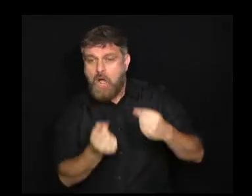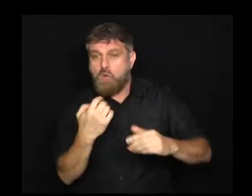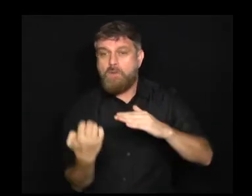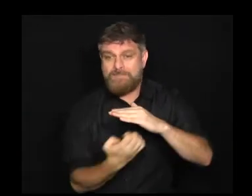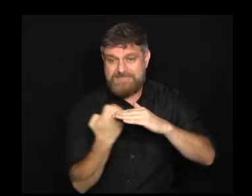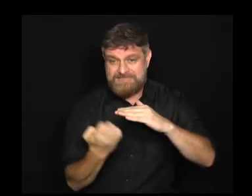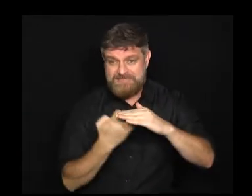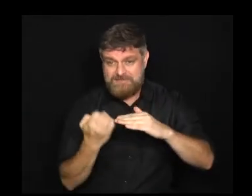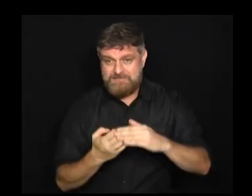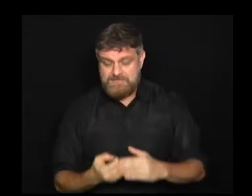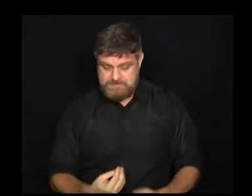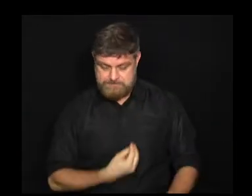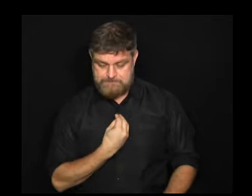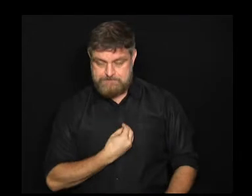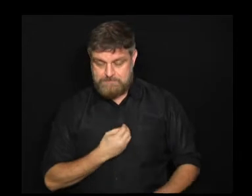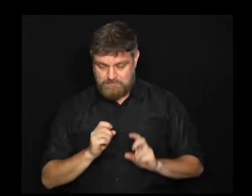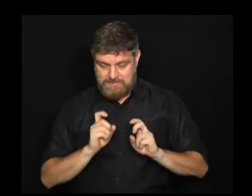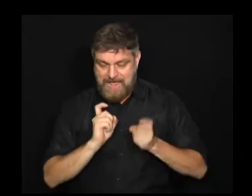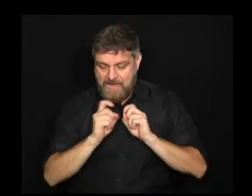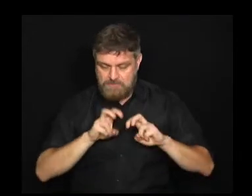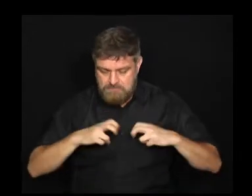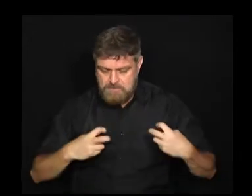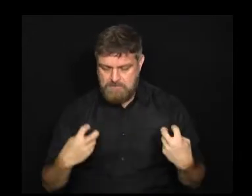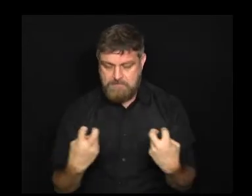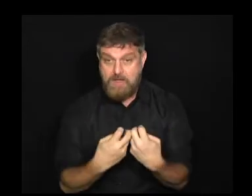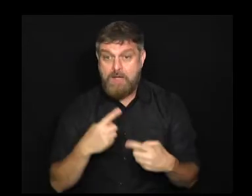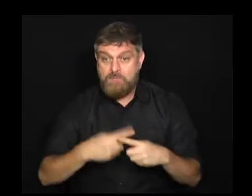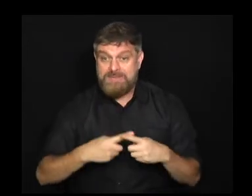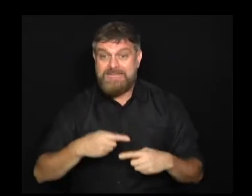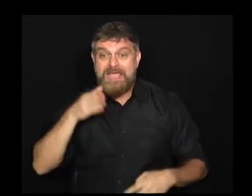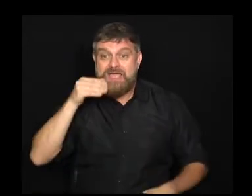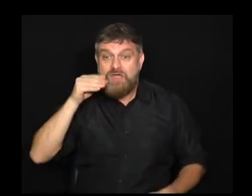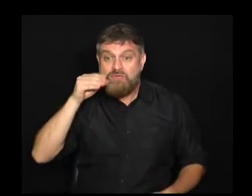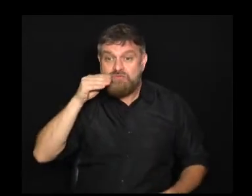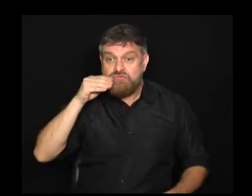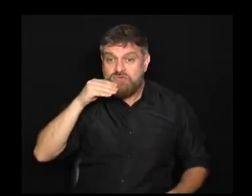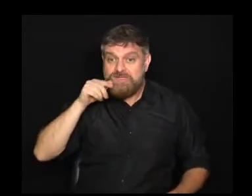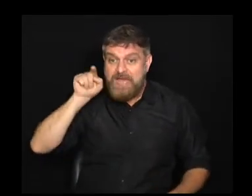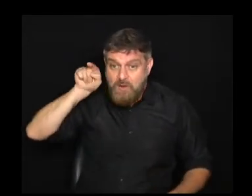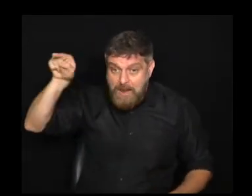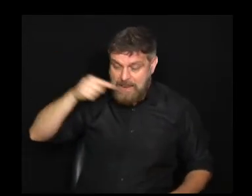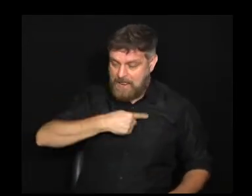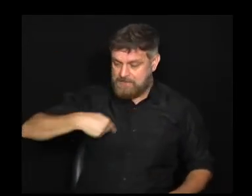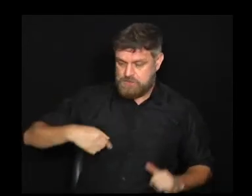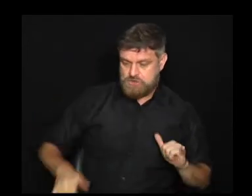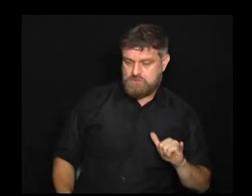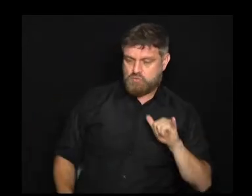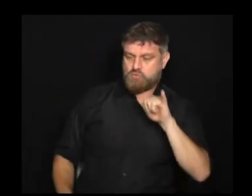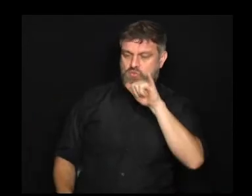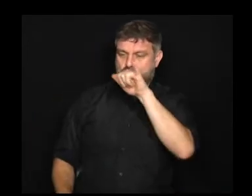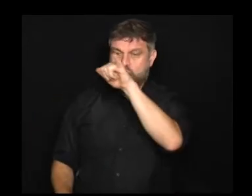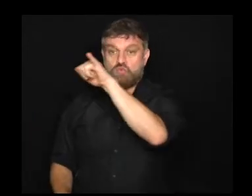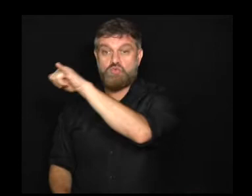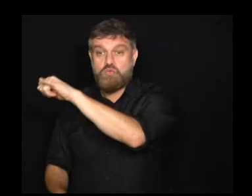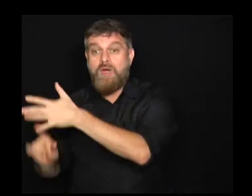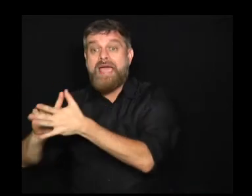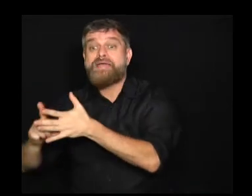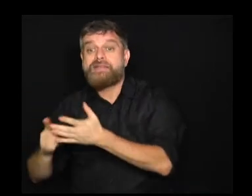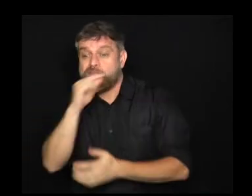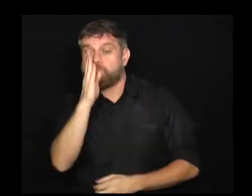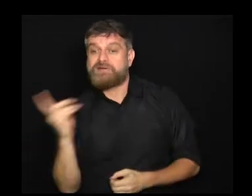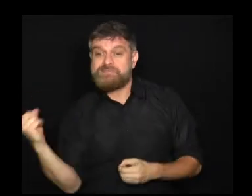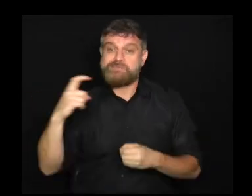se convidando, porque tem muito profissional que vai para a China e acabaram participando também da reunião. Então, essa